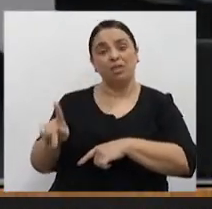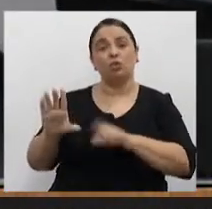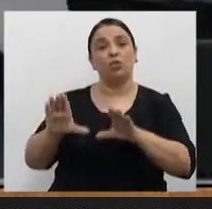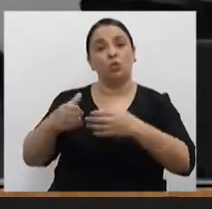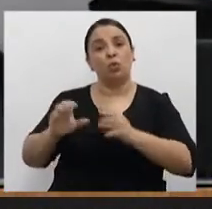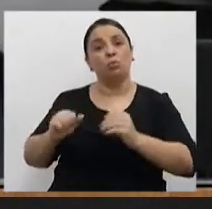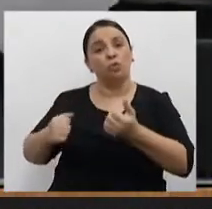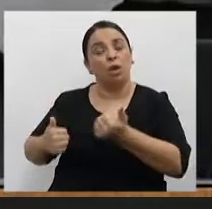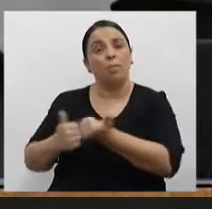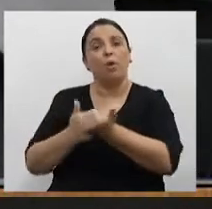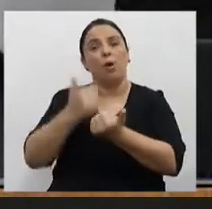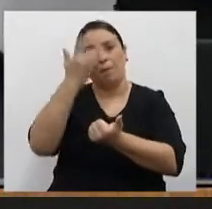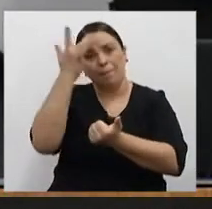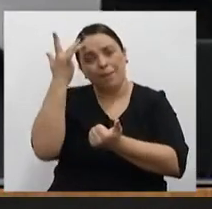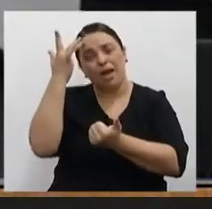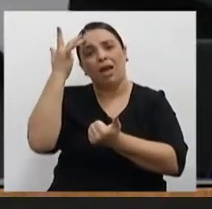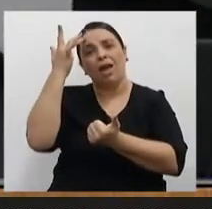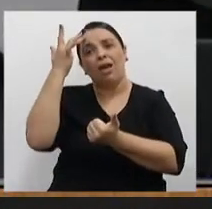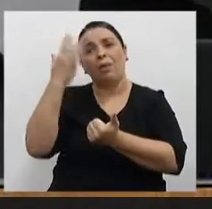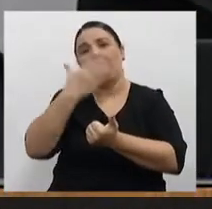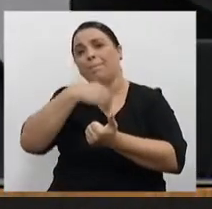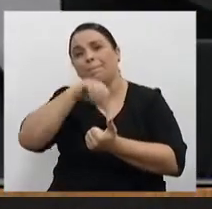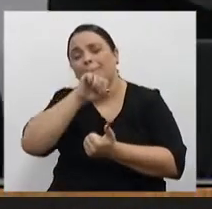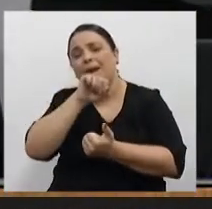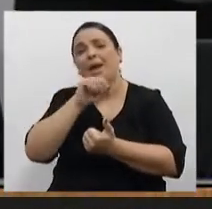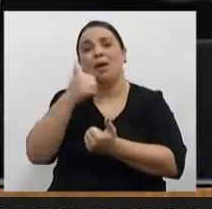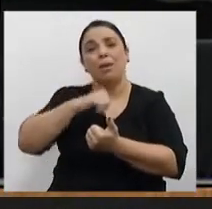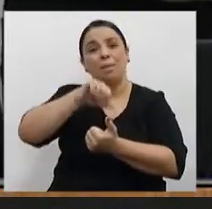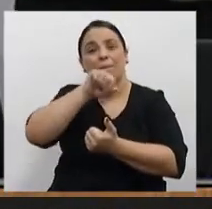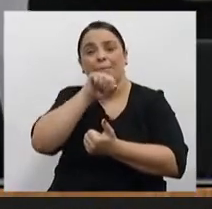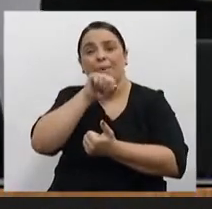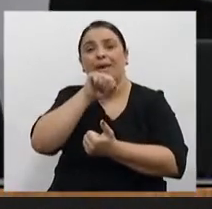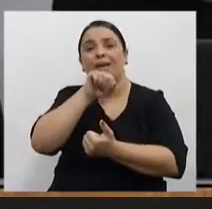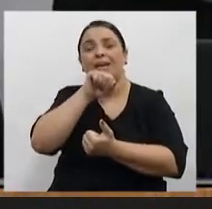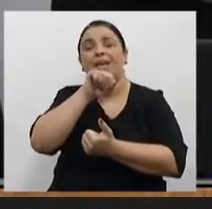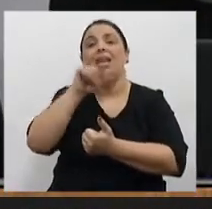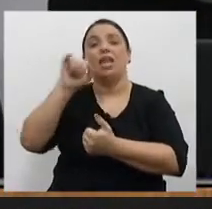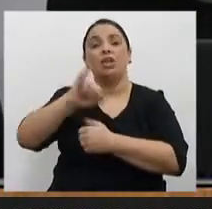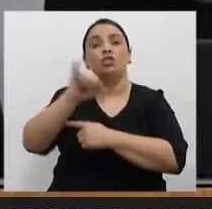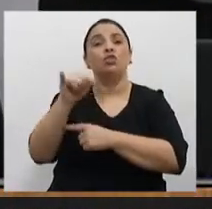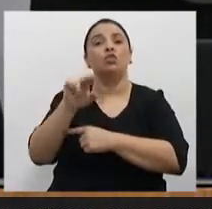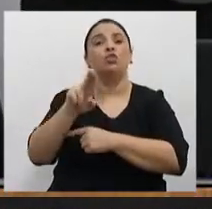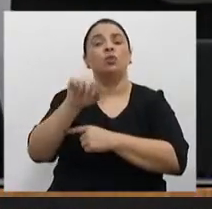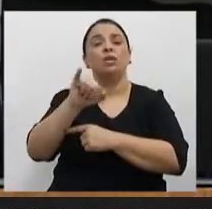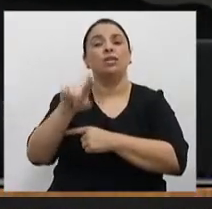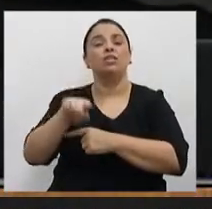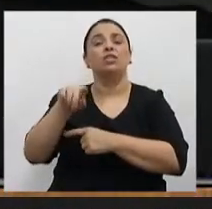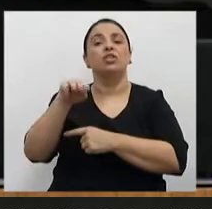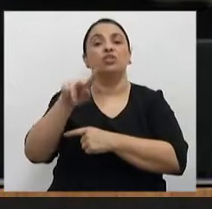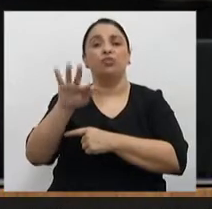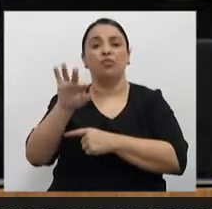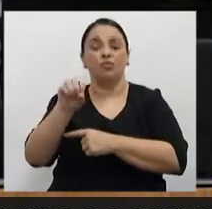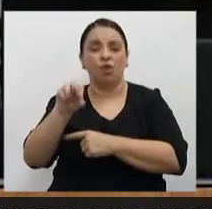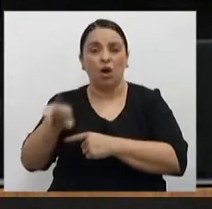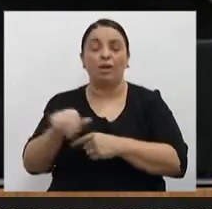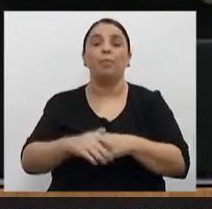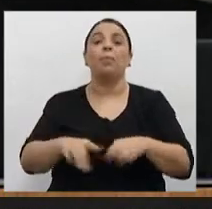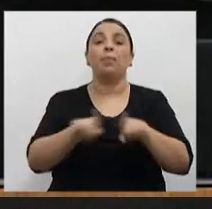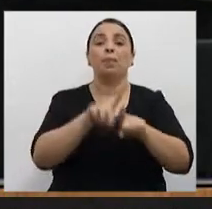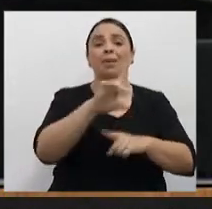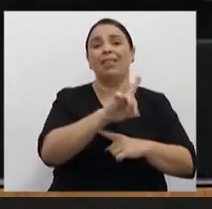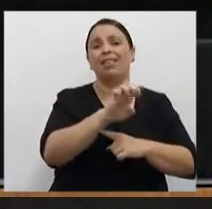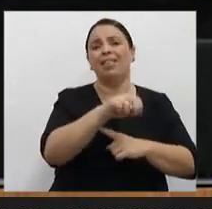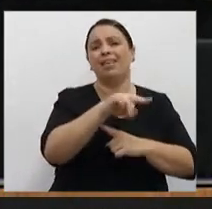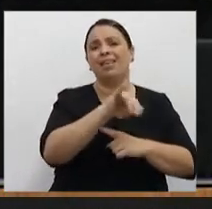Pais e Profissionais de Pessoas com Autismo, de Juiz de Fora, do GAPA. Está aqui também a Denise Martins Ferreira, psicóloga e